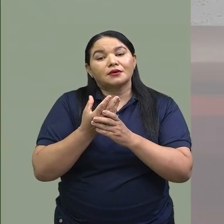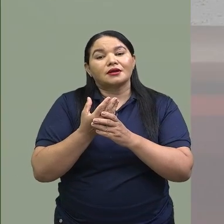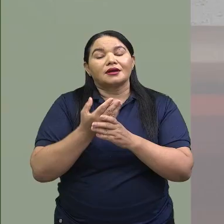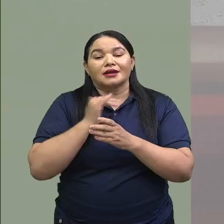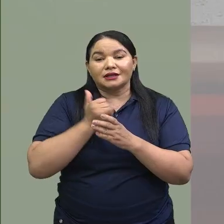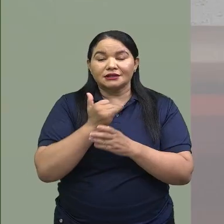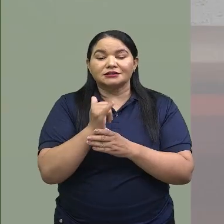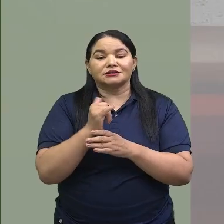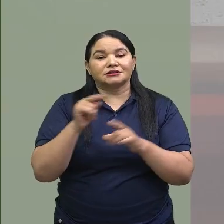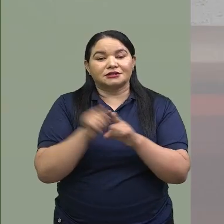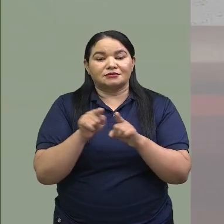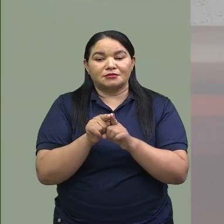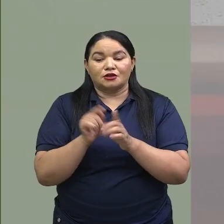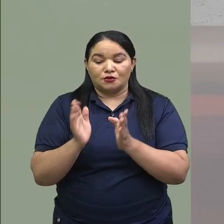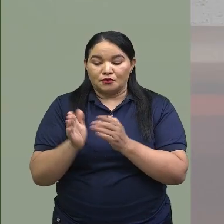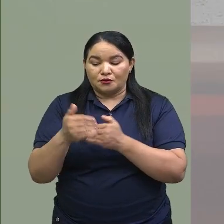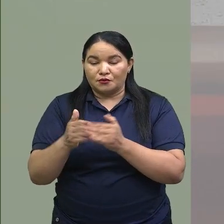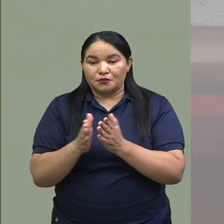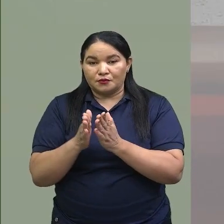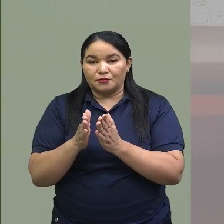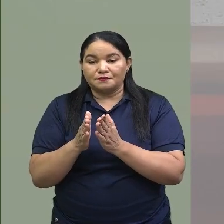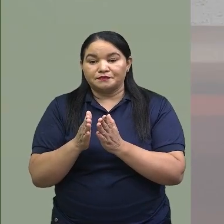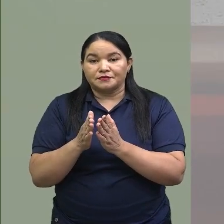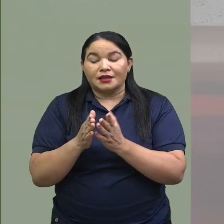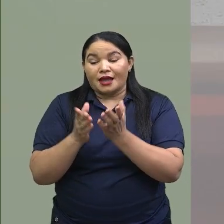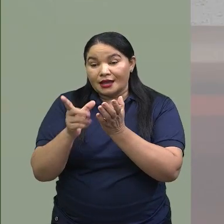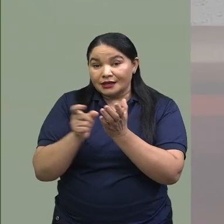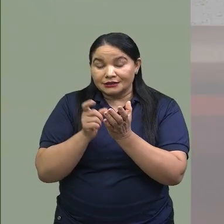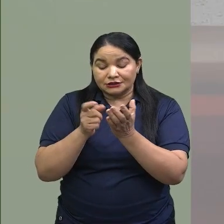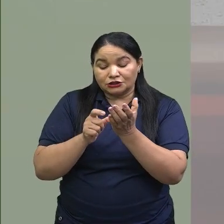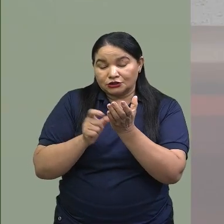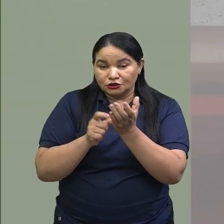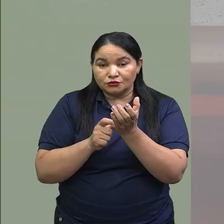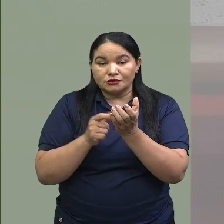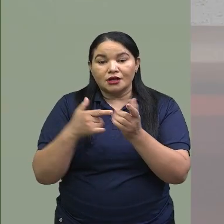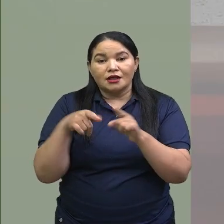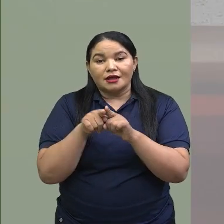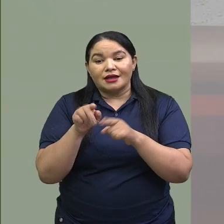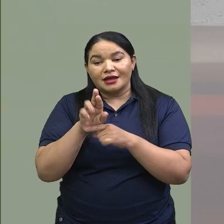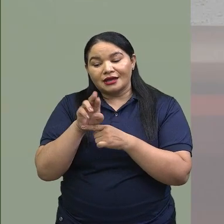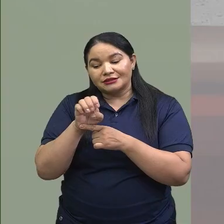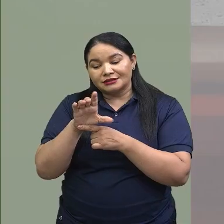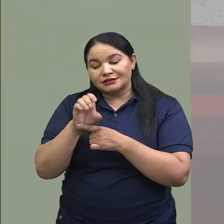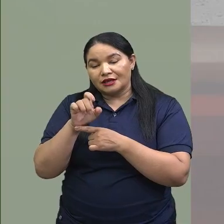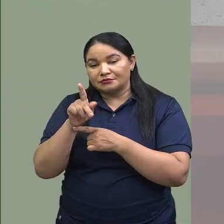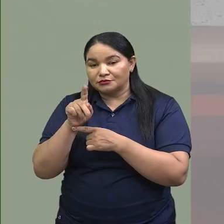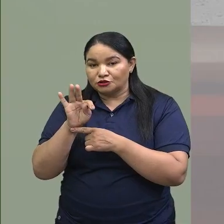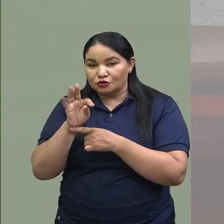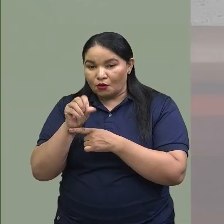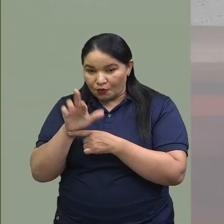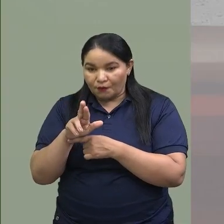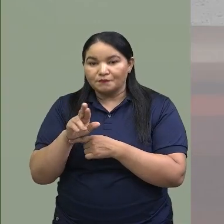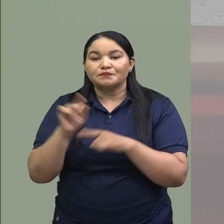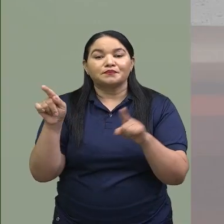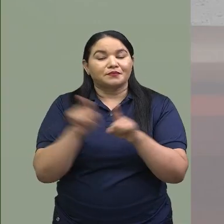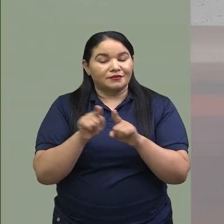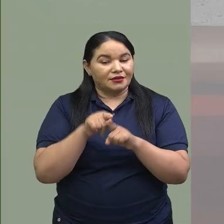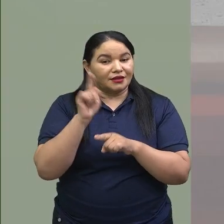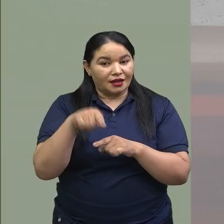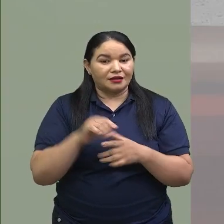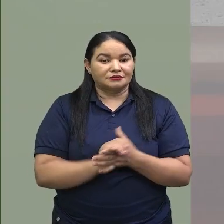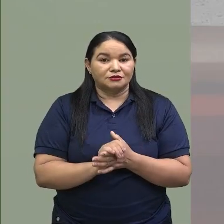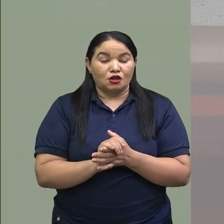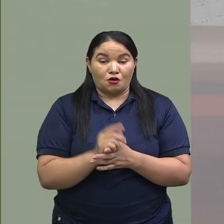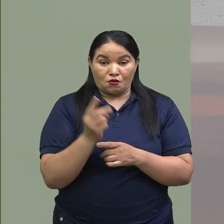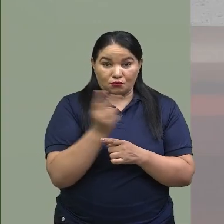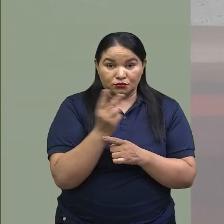receptores, respectivamente. Quando se fala aí dos geradores e receptores. Geradores, você